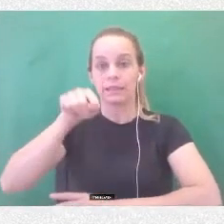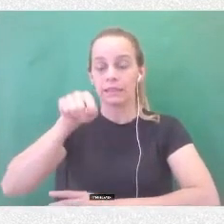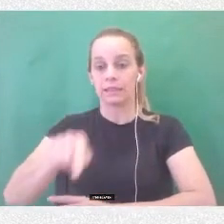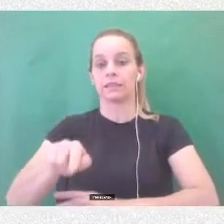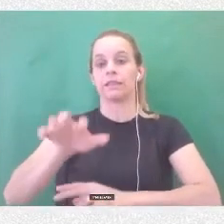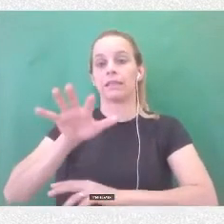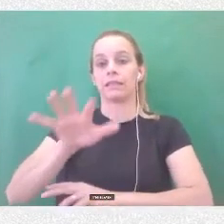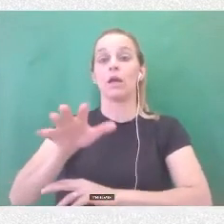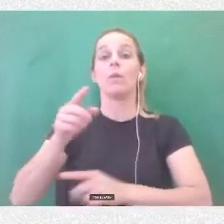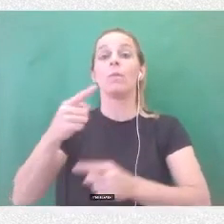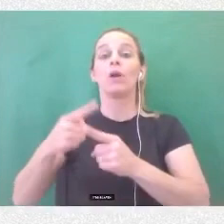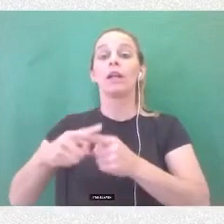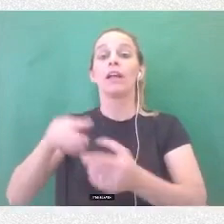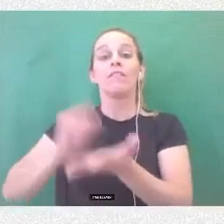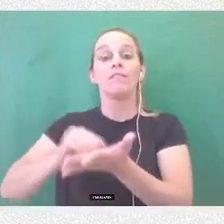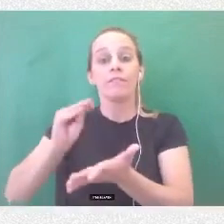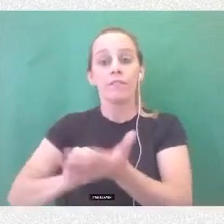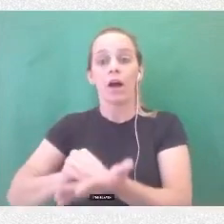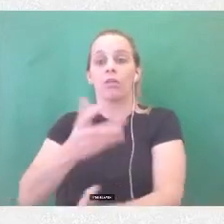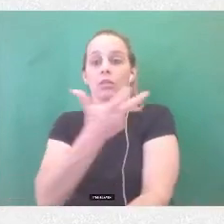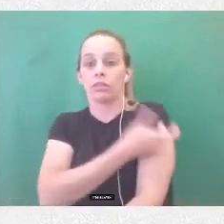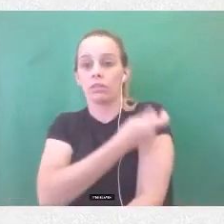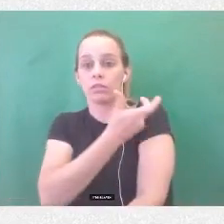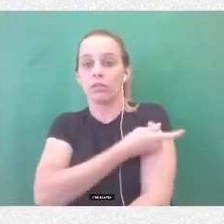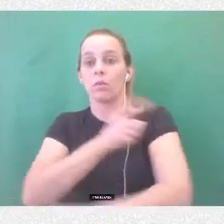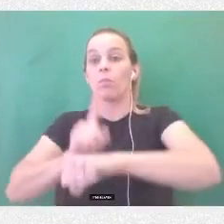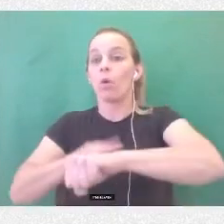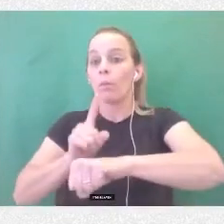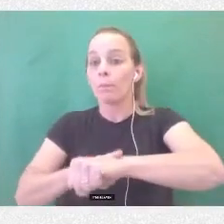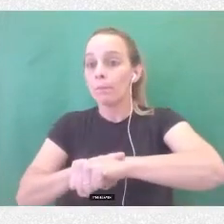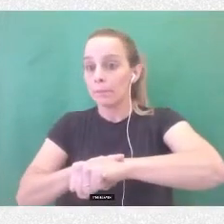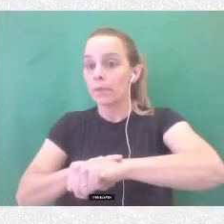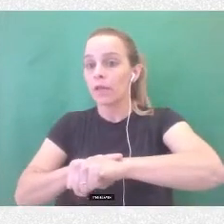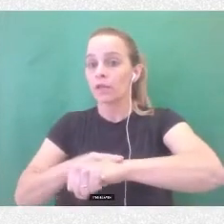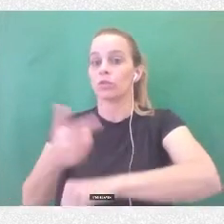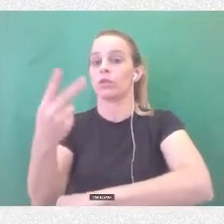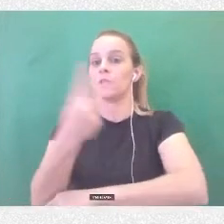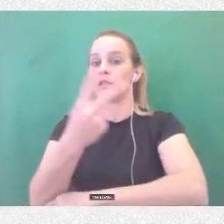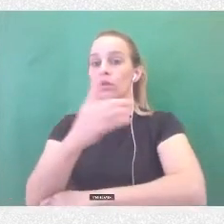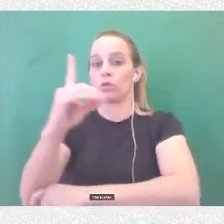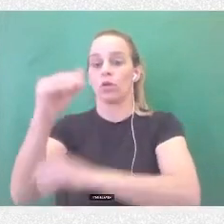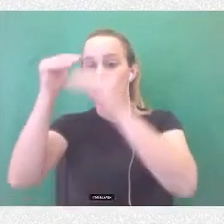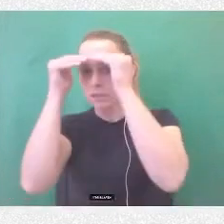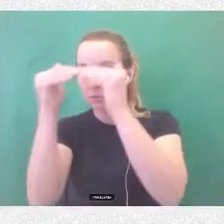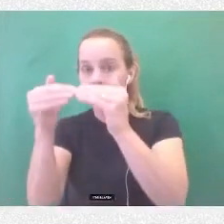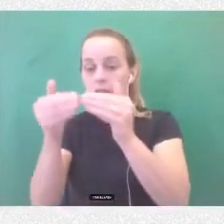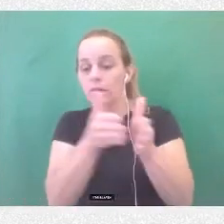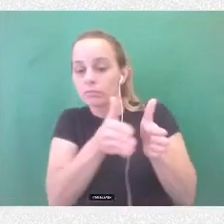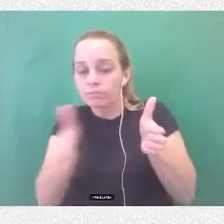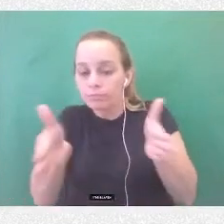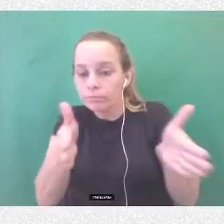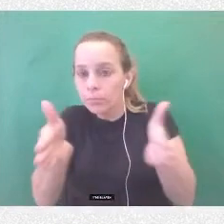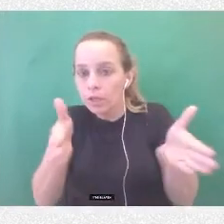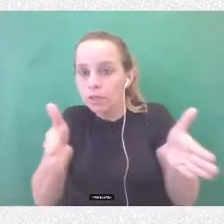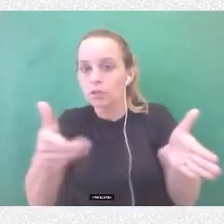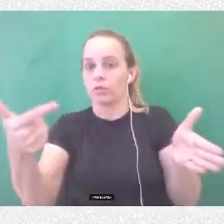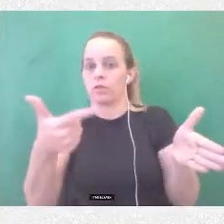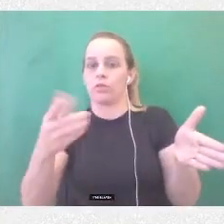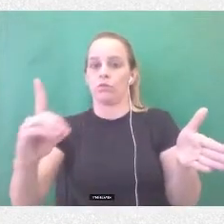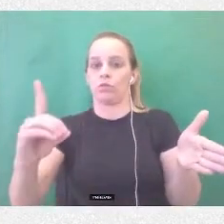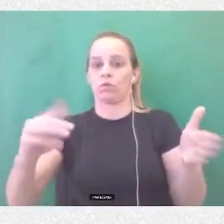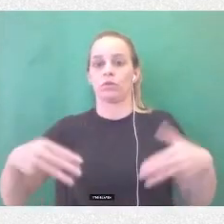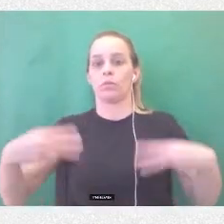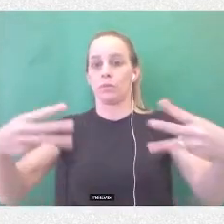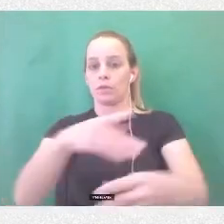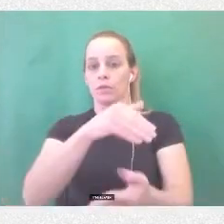nem toda a população chegou ainda no momento de receber a sua segunda dose, respeitando os intervalos preconizados pelo Ministério da Saúde,